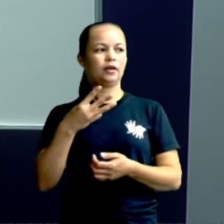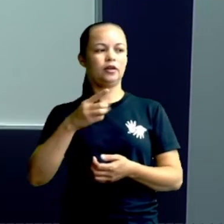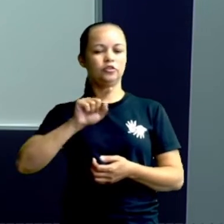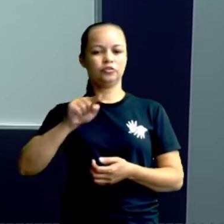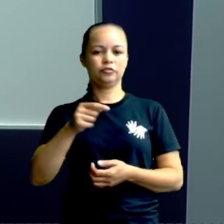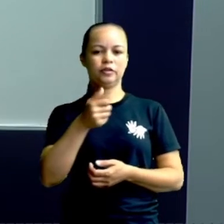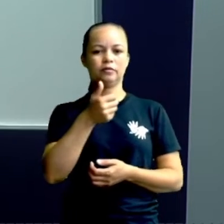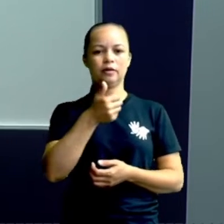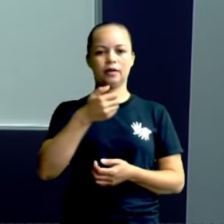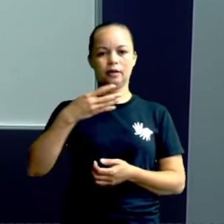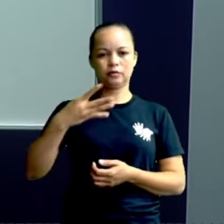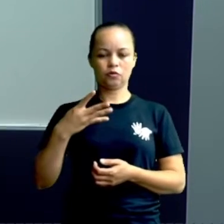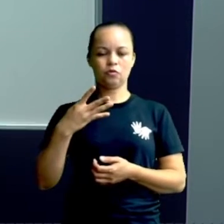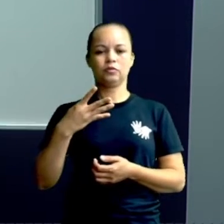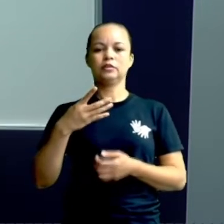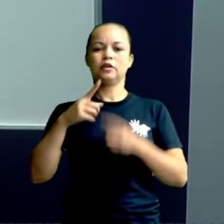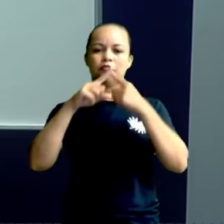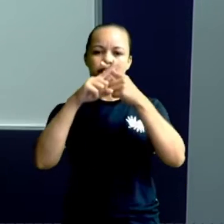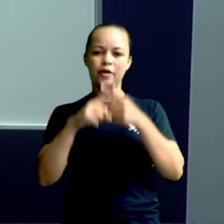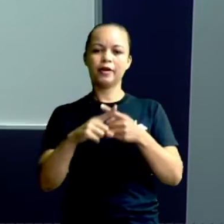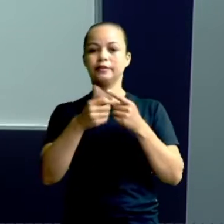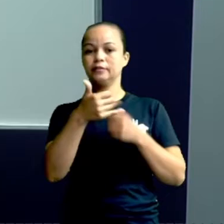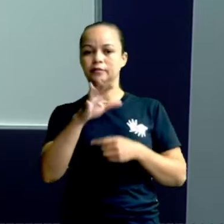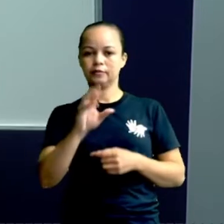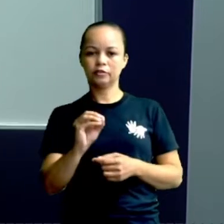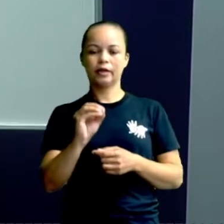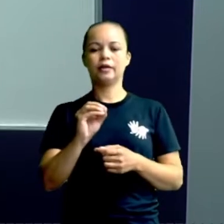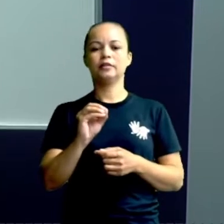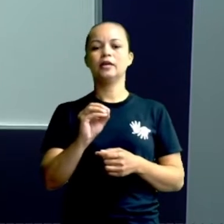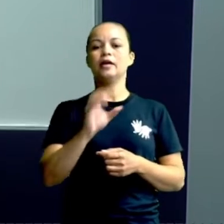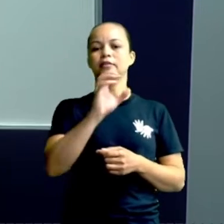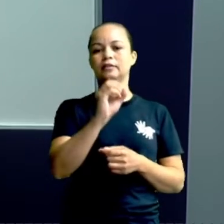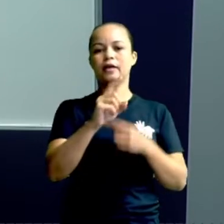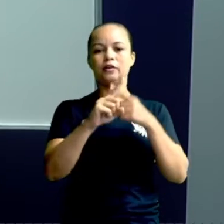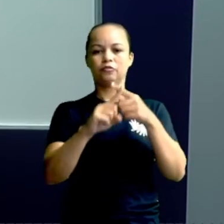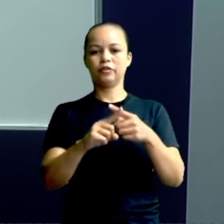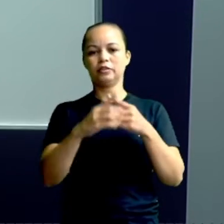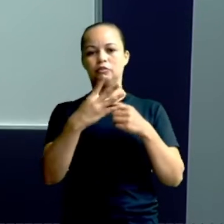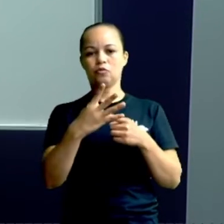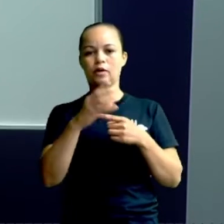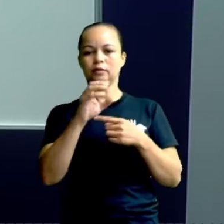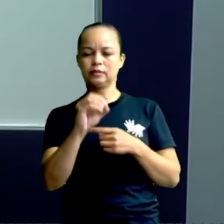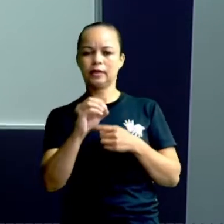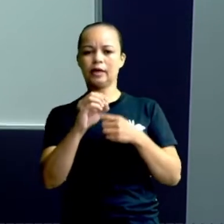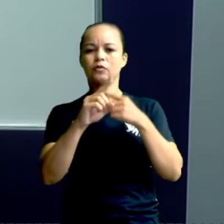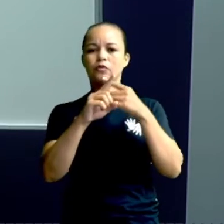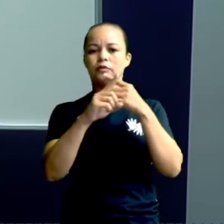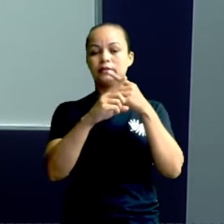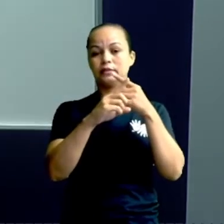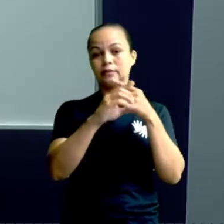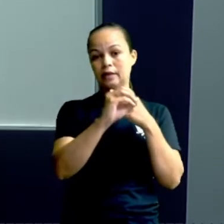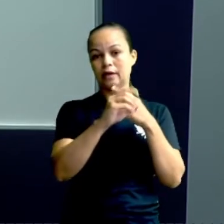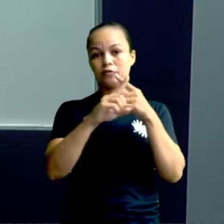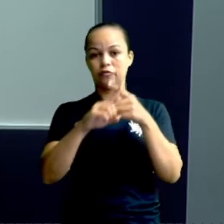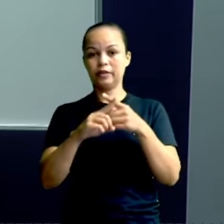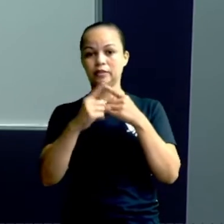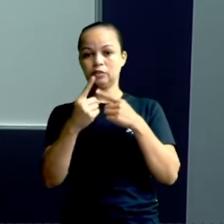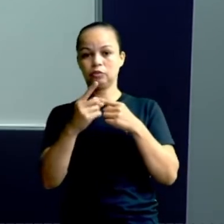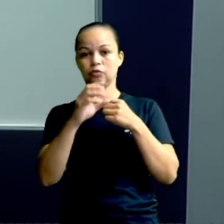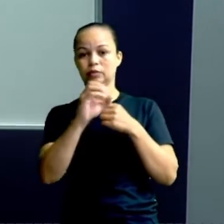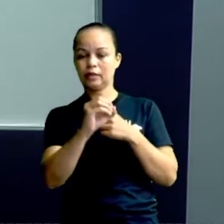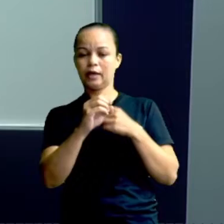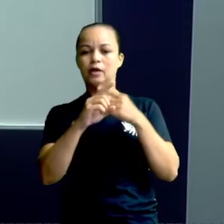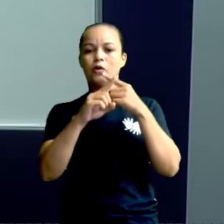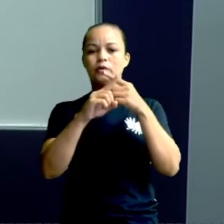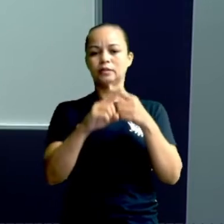3,14 vezes 10. 0 vezes 4, 0. 0 vezes 1, 0. 0 vezes 3,